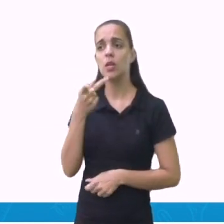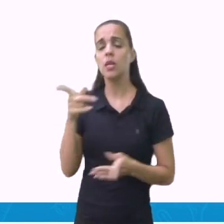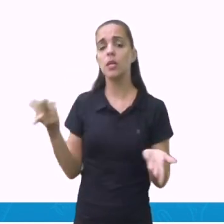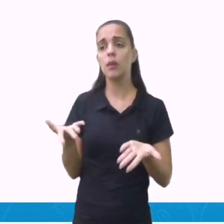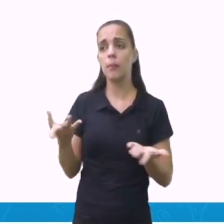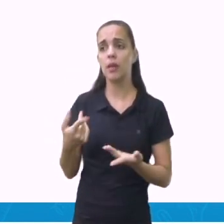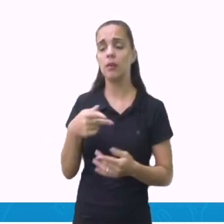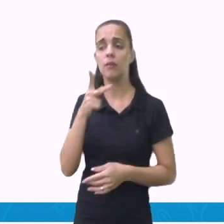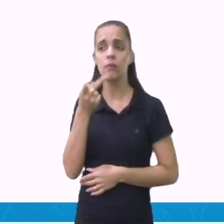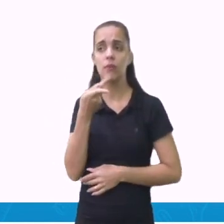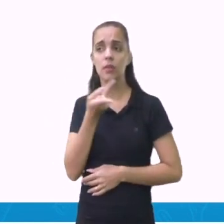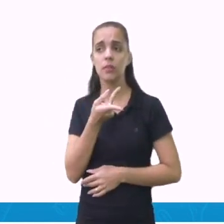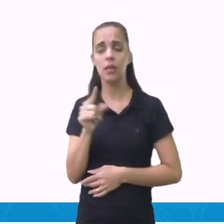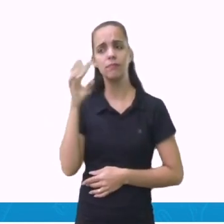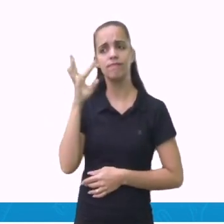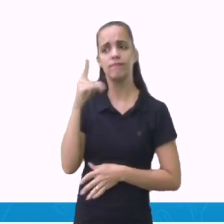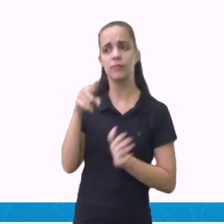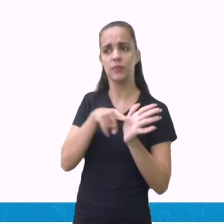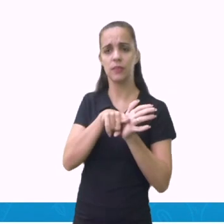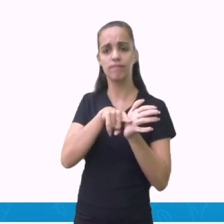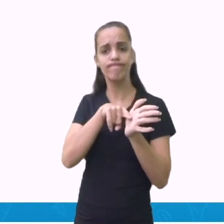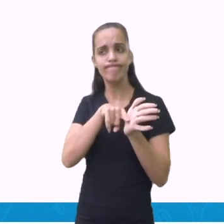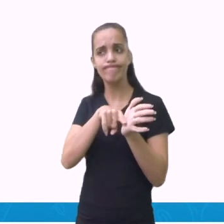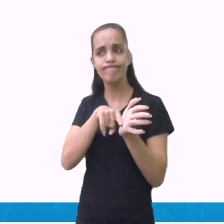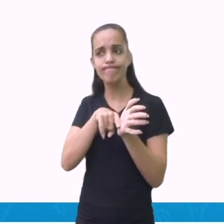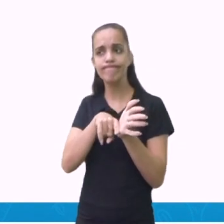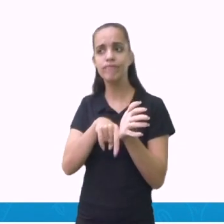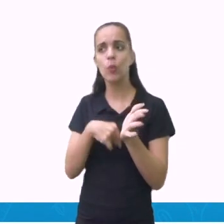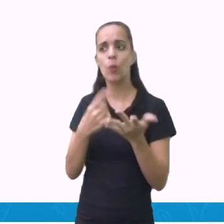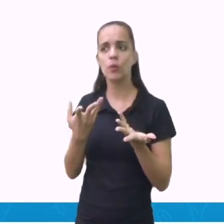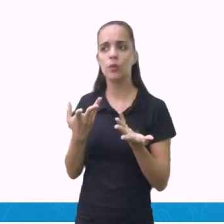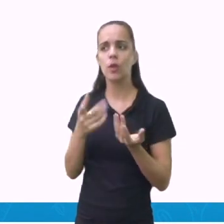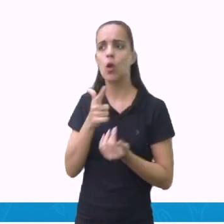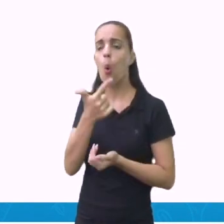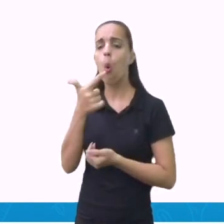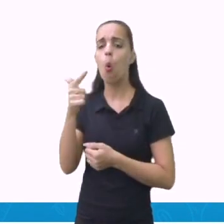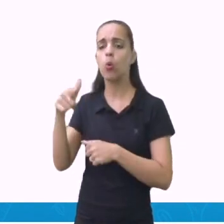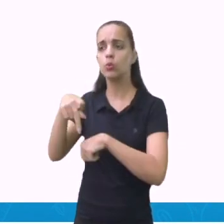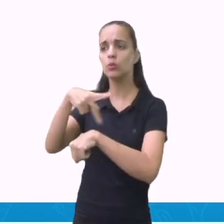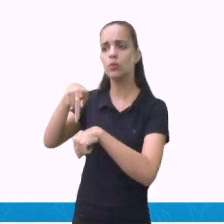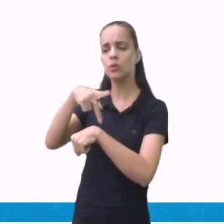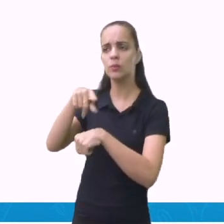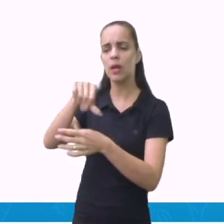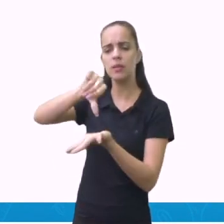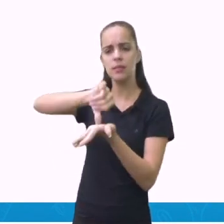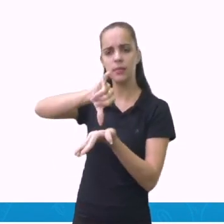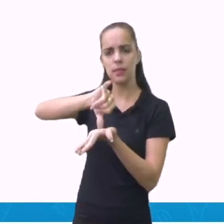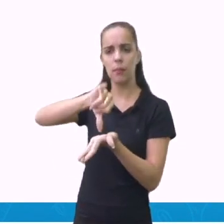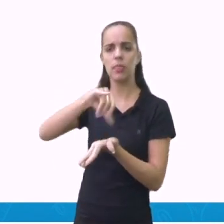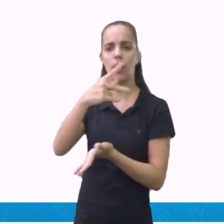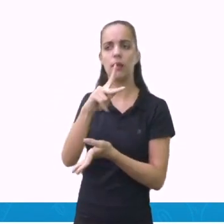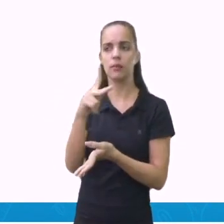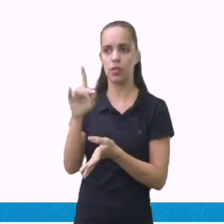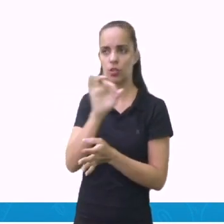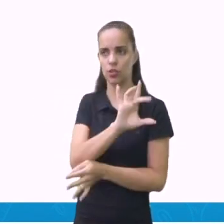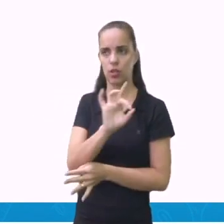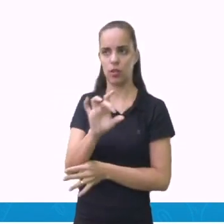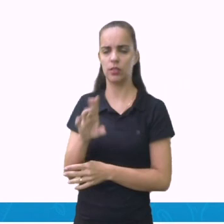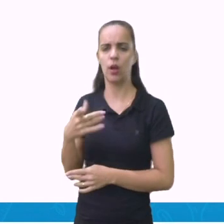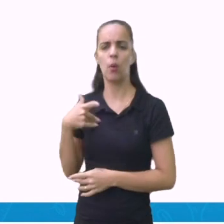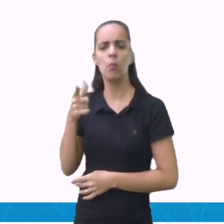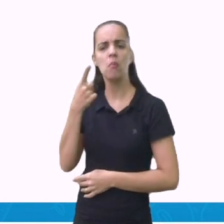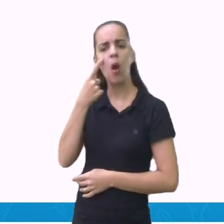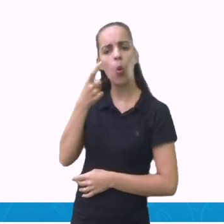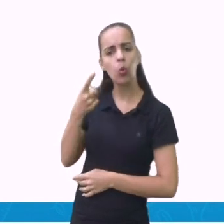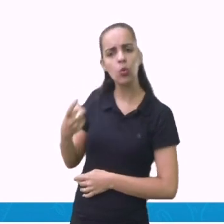pode também pesquisar as capitais de outros países. Procure aí, se você tem